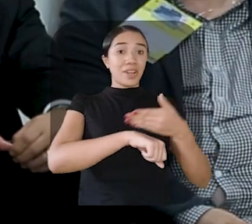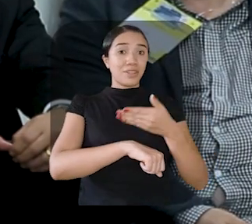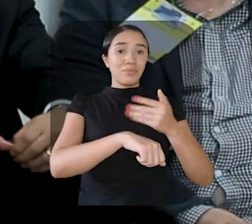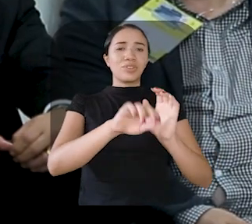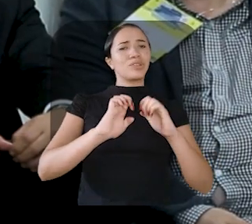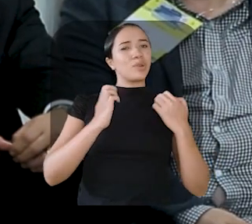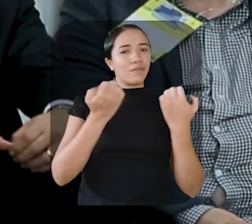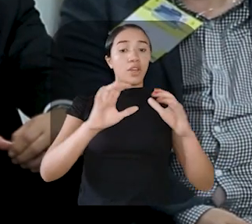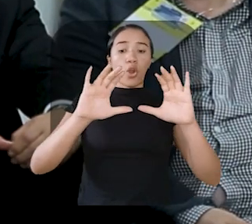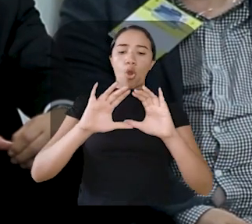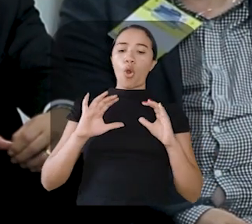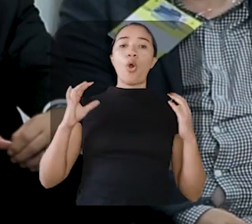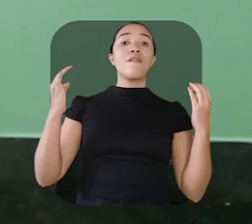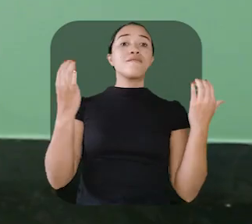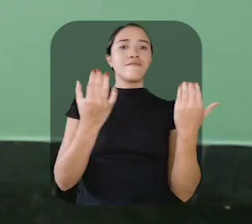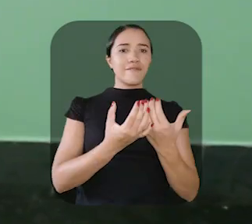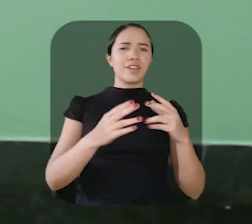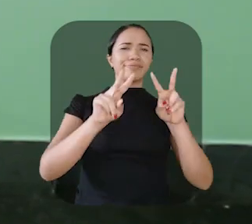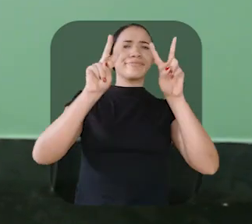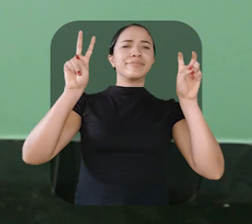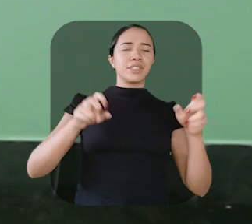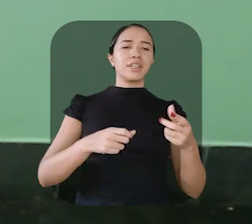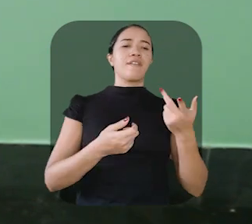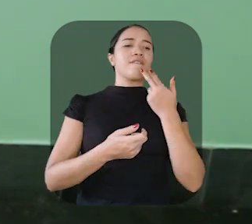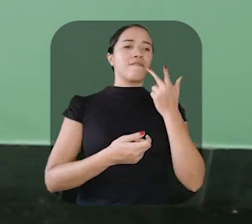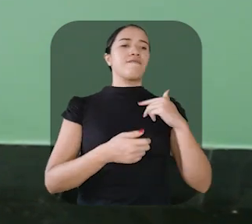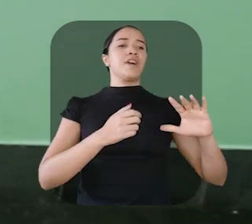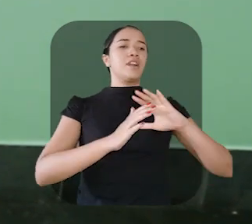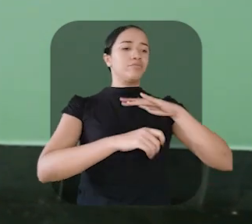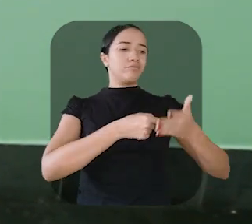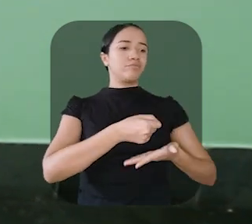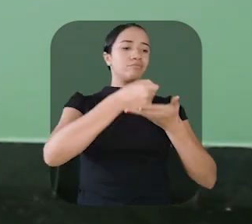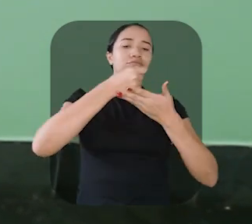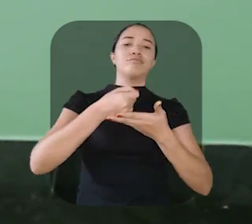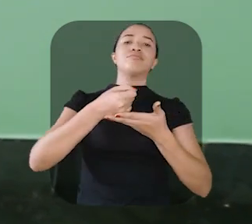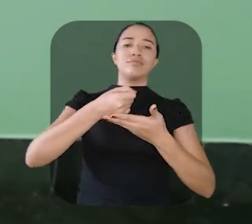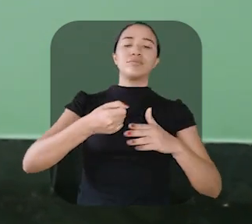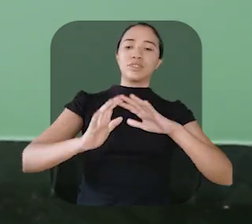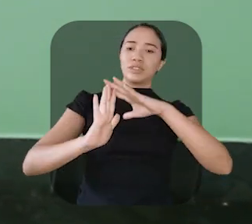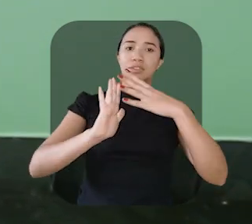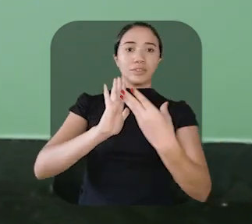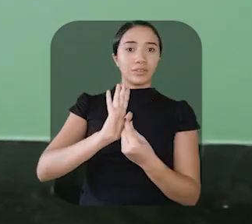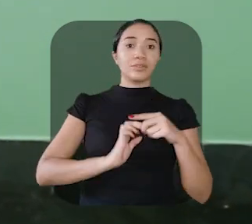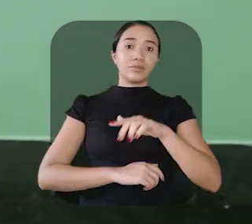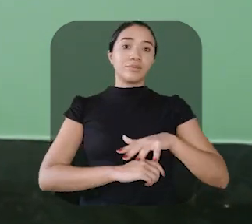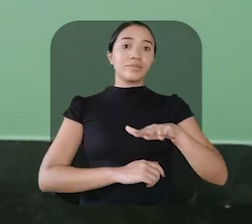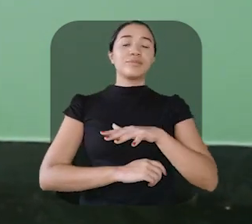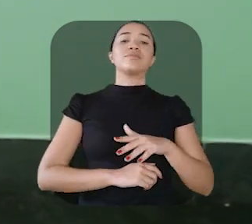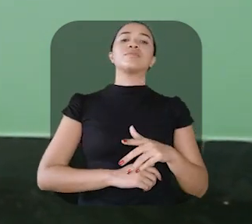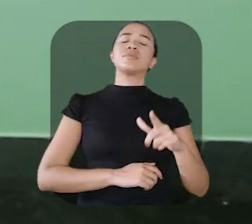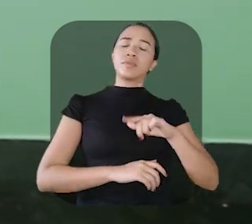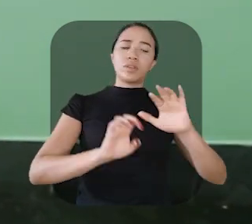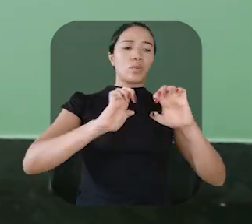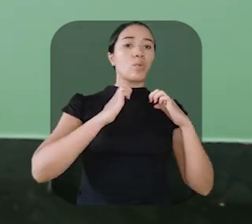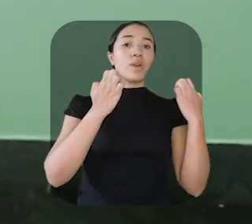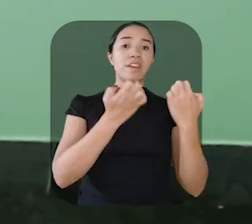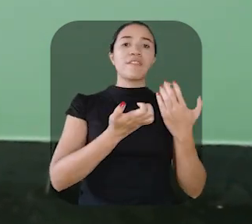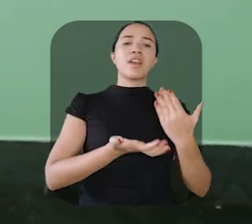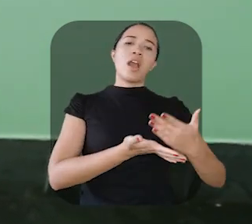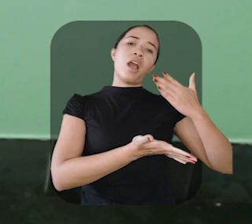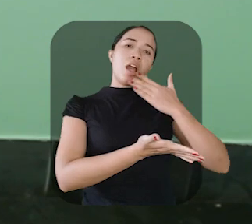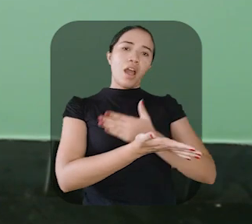a gente está participando aqui da conferência que trata sobre desenvolvimento sustentável na Amazônia, né, que traz esse nome. Um evento